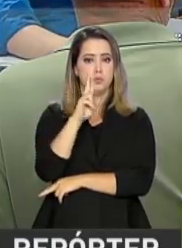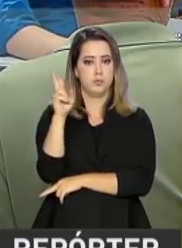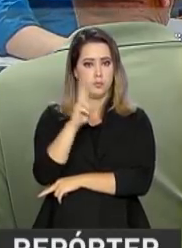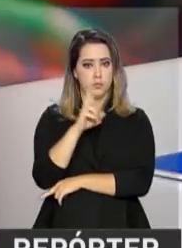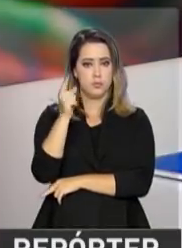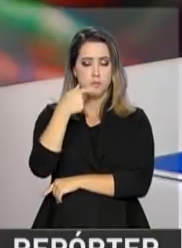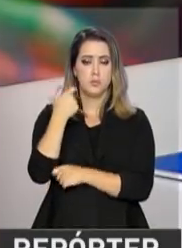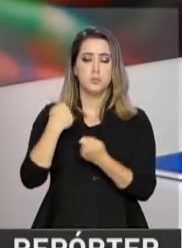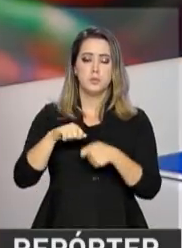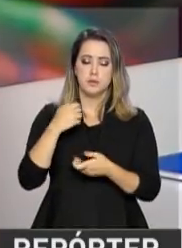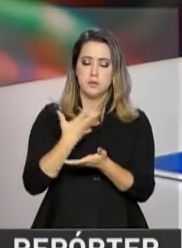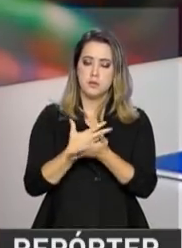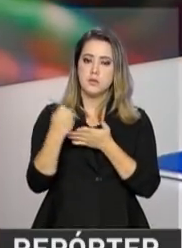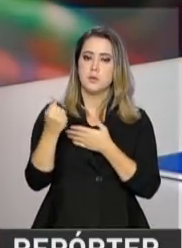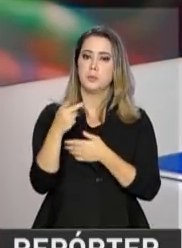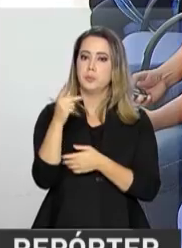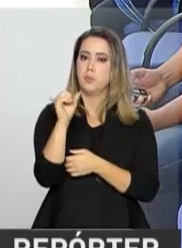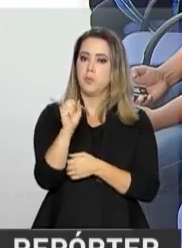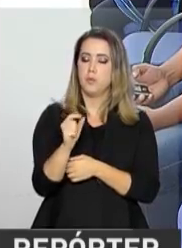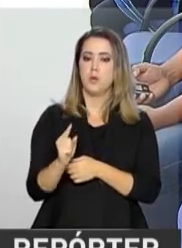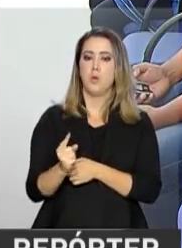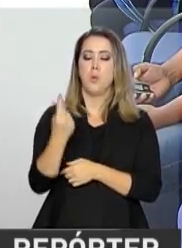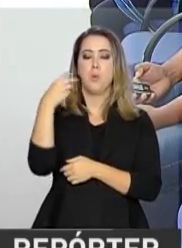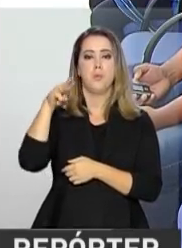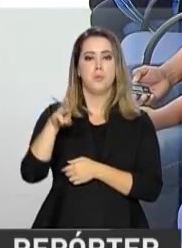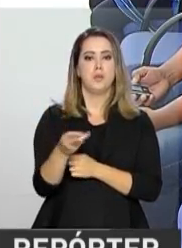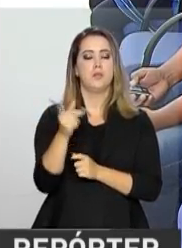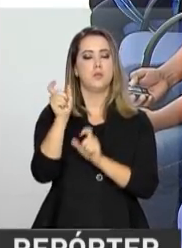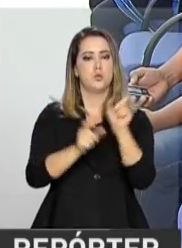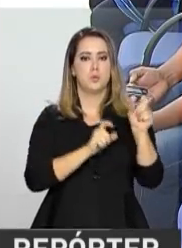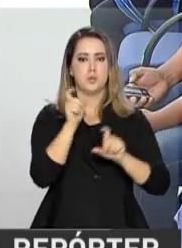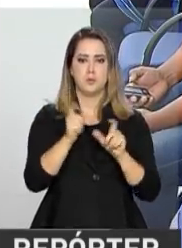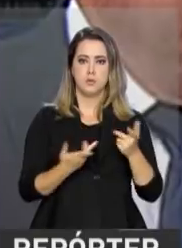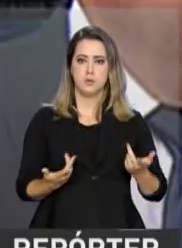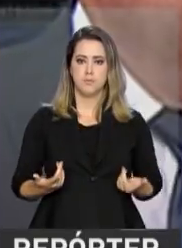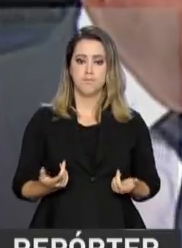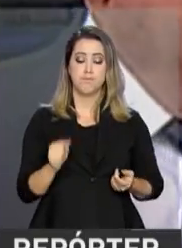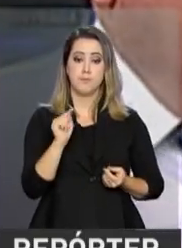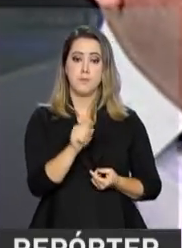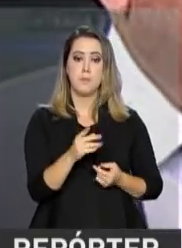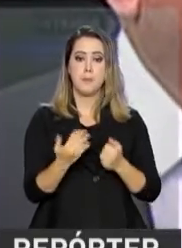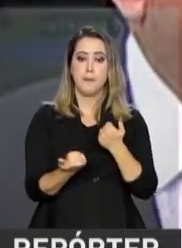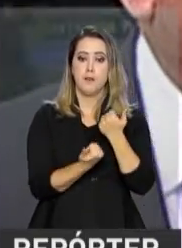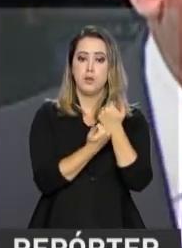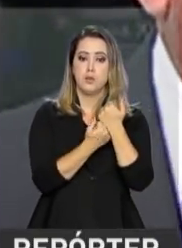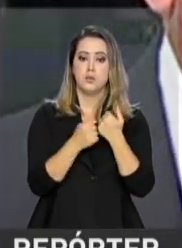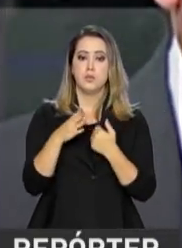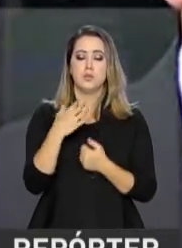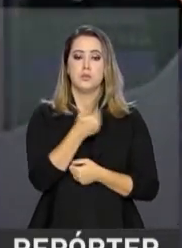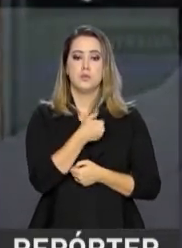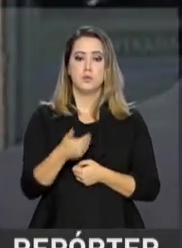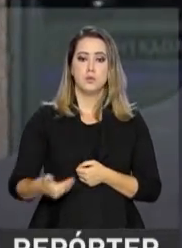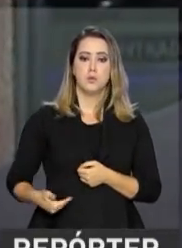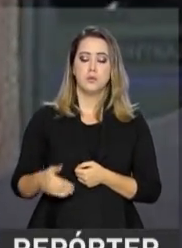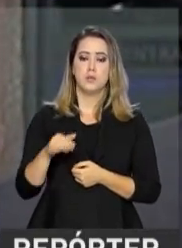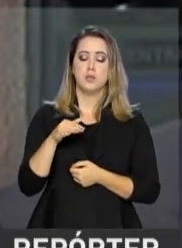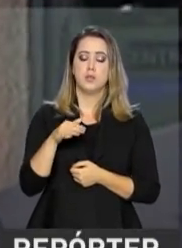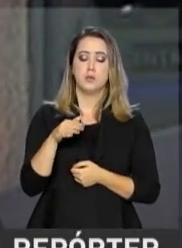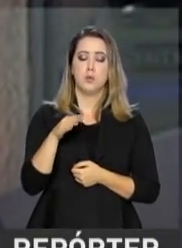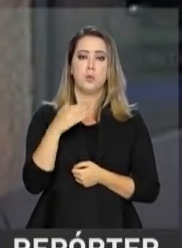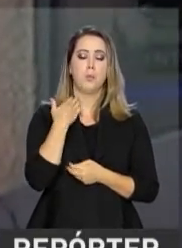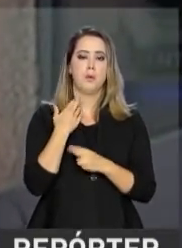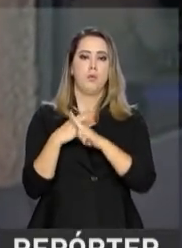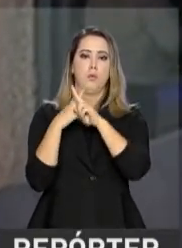milhões de reais para serem sacados por um milhão e meio de pessoas o vice-presidente do governo da caixa roberto derzie